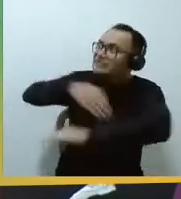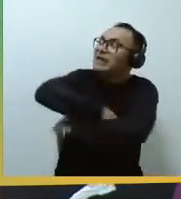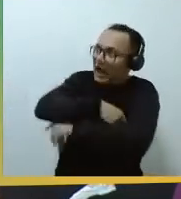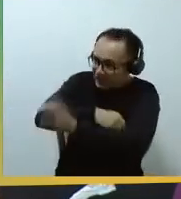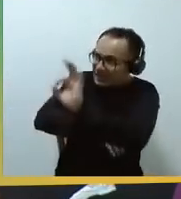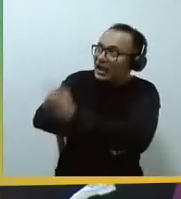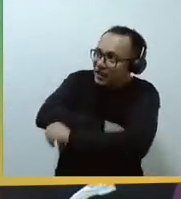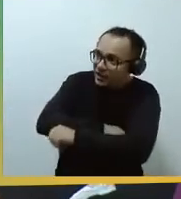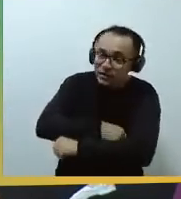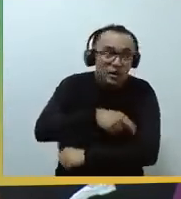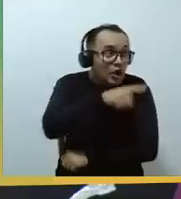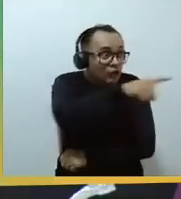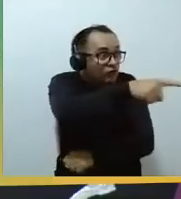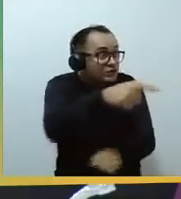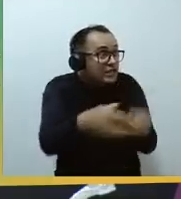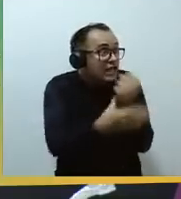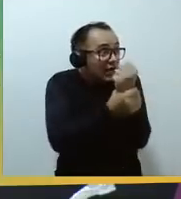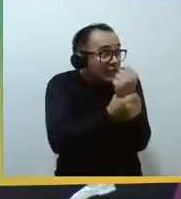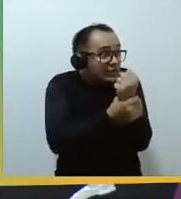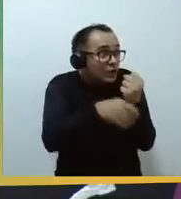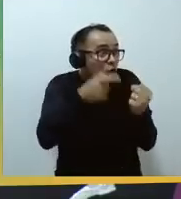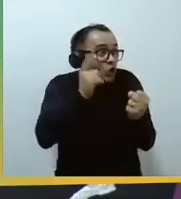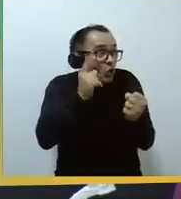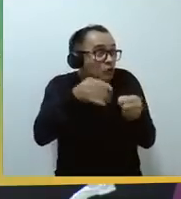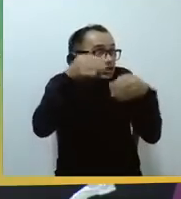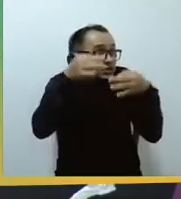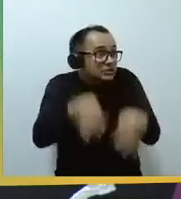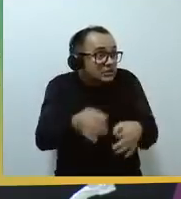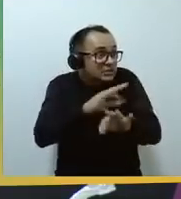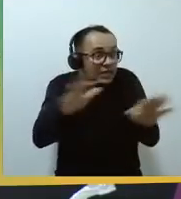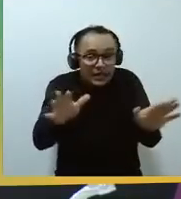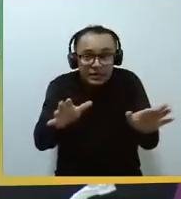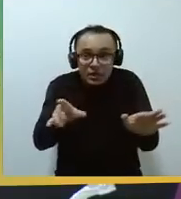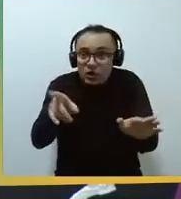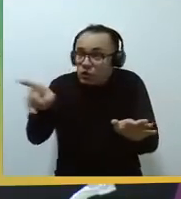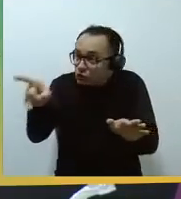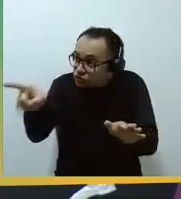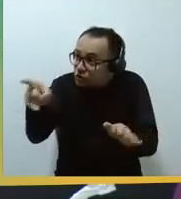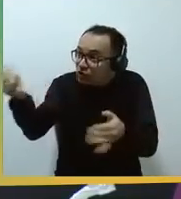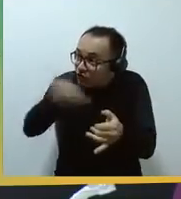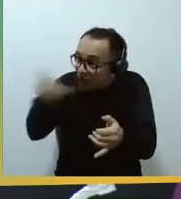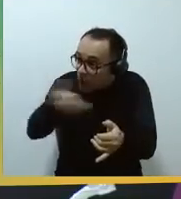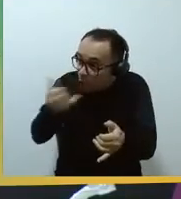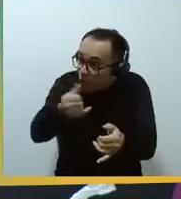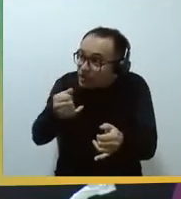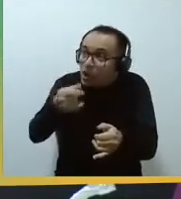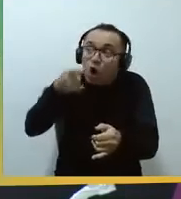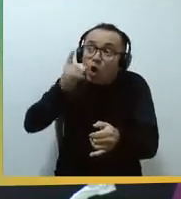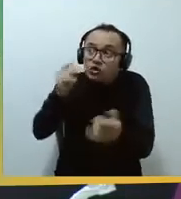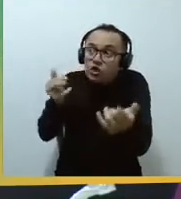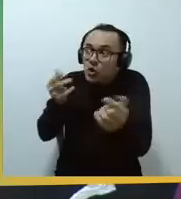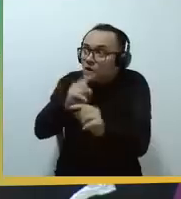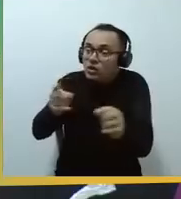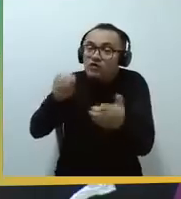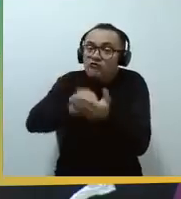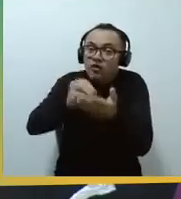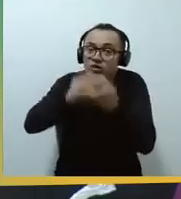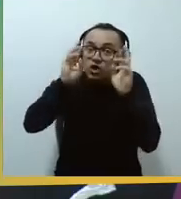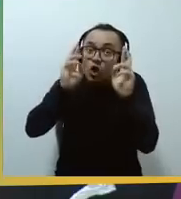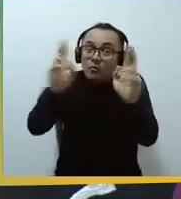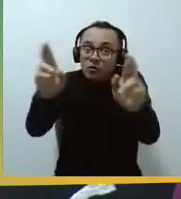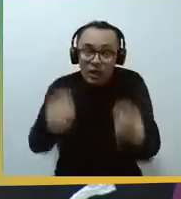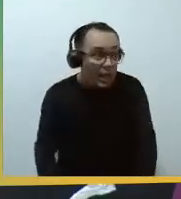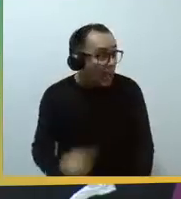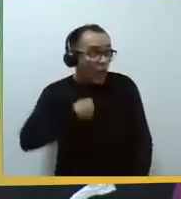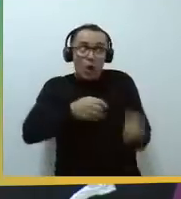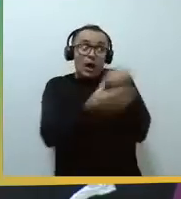que hoje não iria repetir o que fez ontem. Ontem a senhora não se manifestou. O senhor garantiu que não iria repetir o que fez ontem, a falta de respeito. Sim, eu não garanti. Comprometendo o trabalho